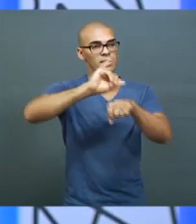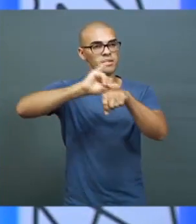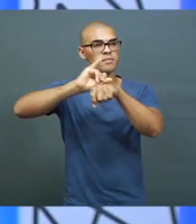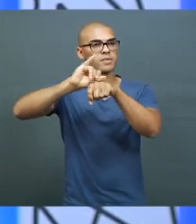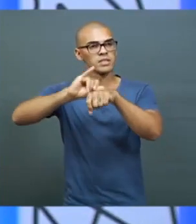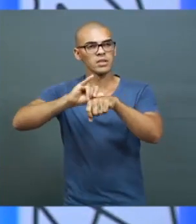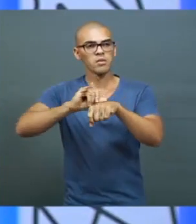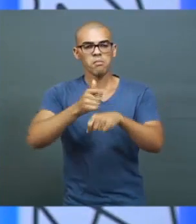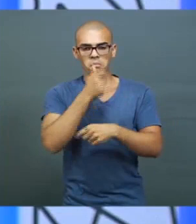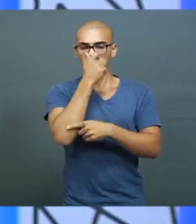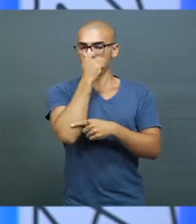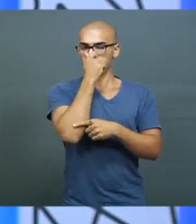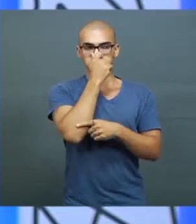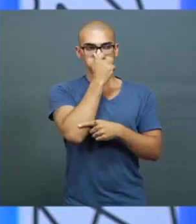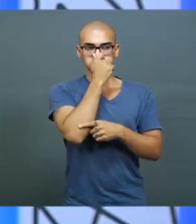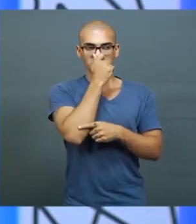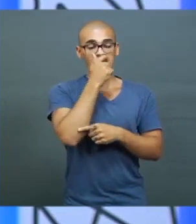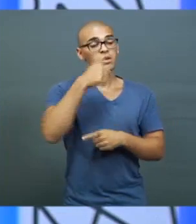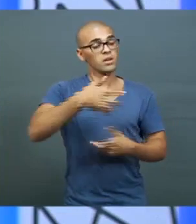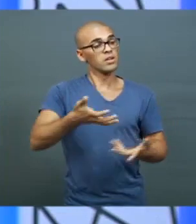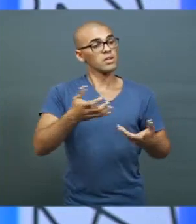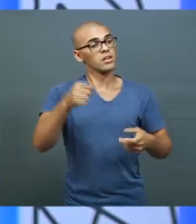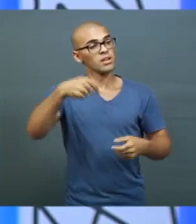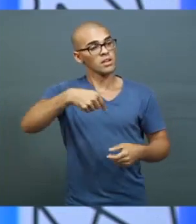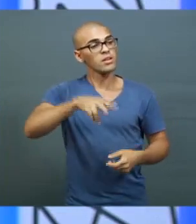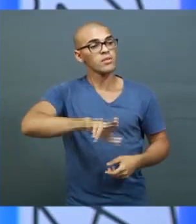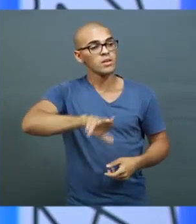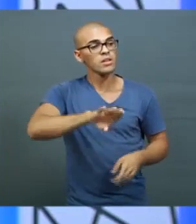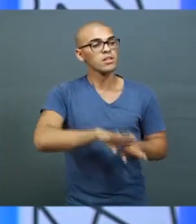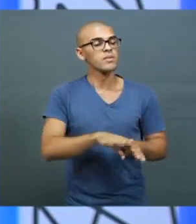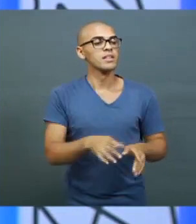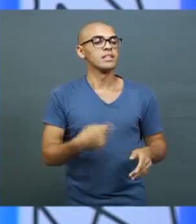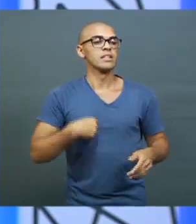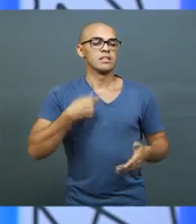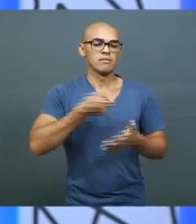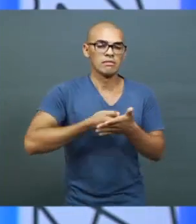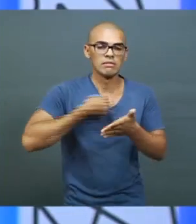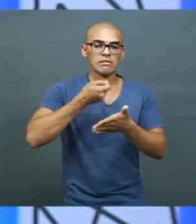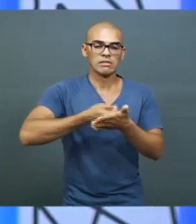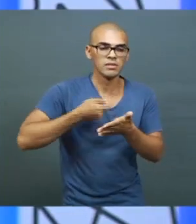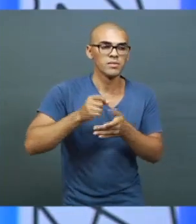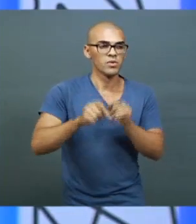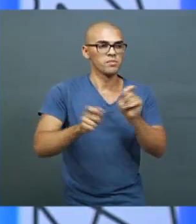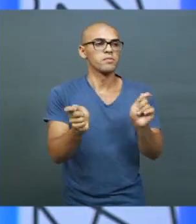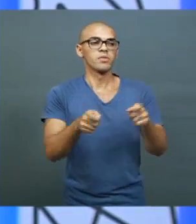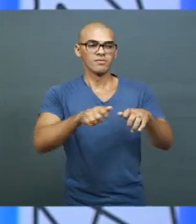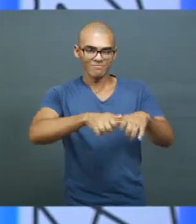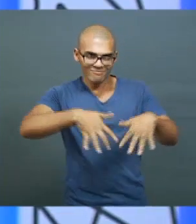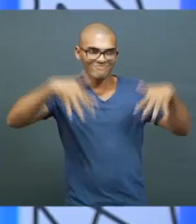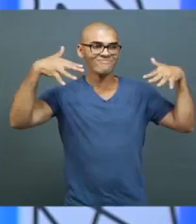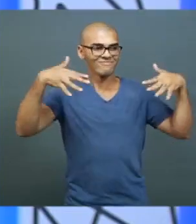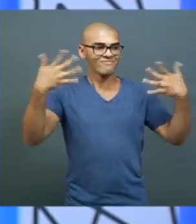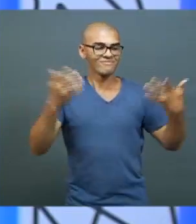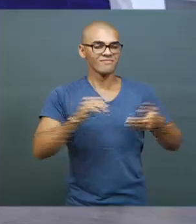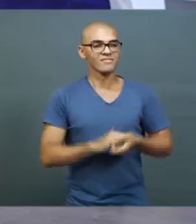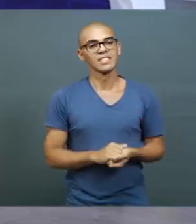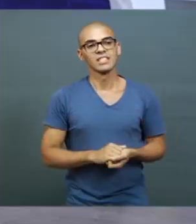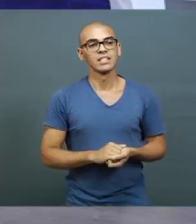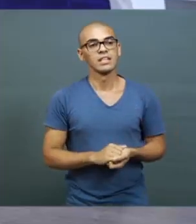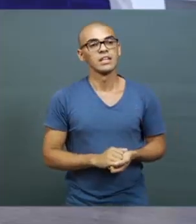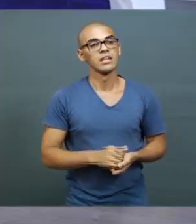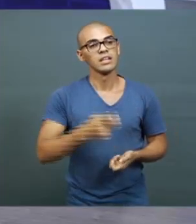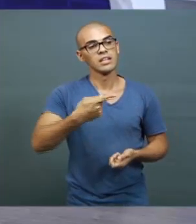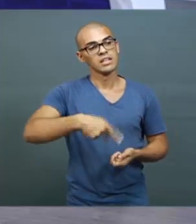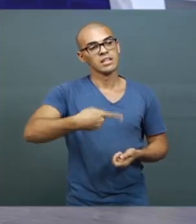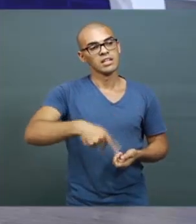também, né? Porque essa é a nossa luta, né? Encher claro. A casa e fazer a coisa acontecer. Mais uma então, esse final de semana, Teatro